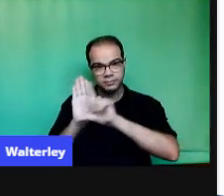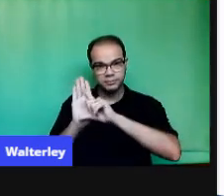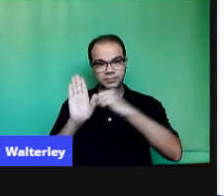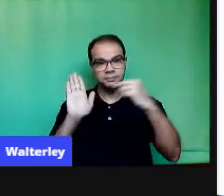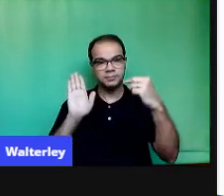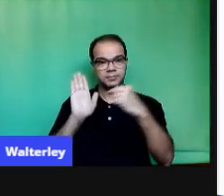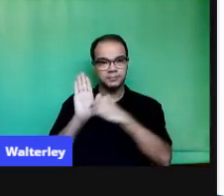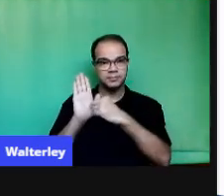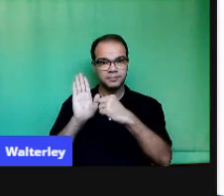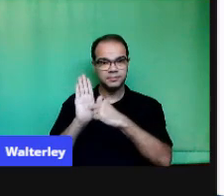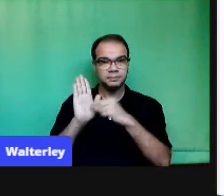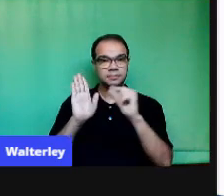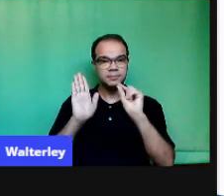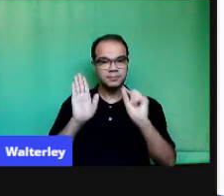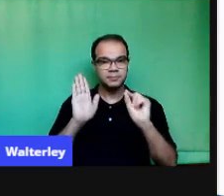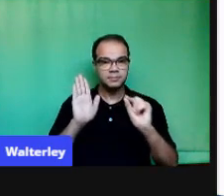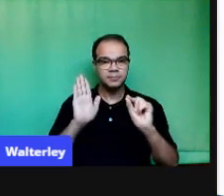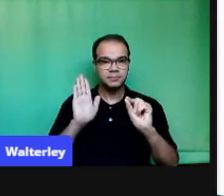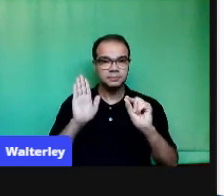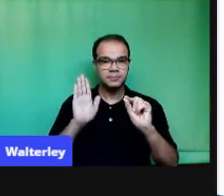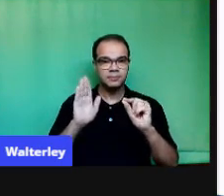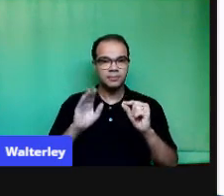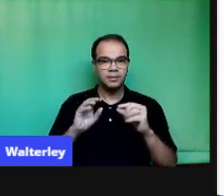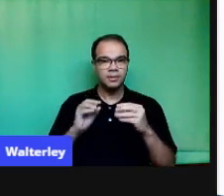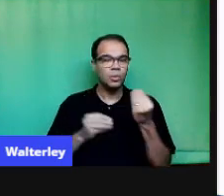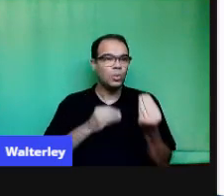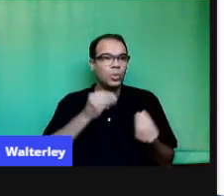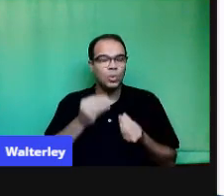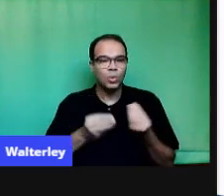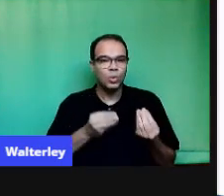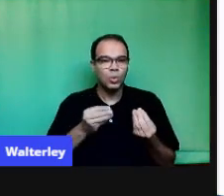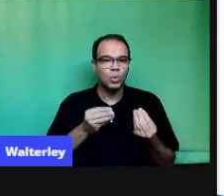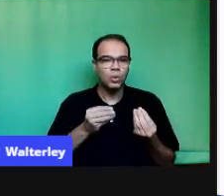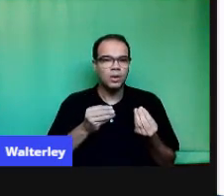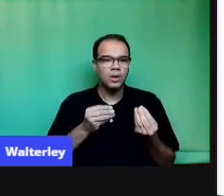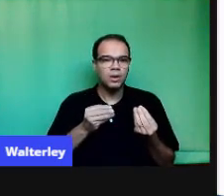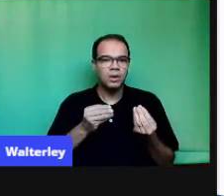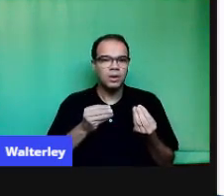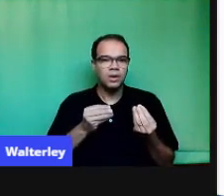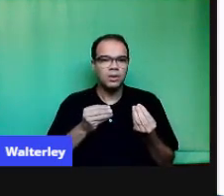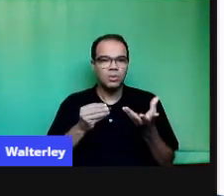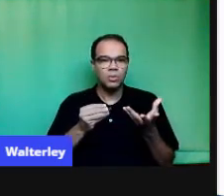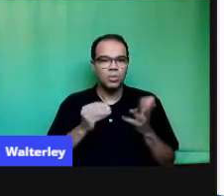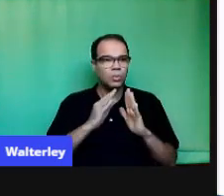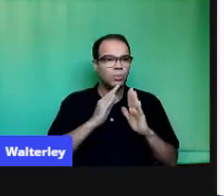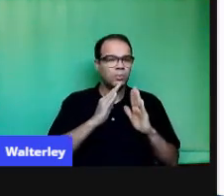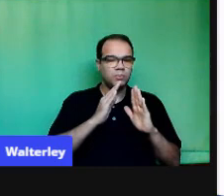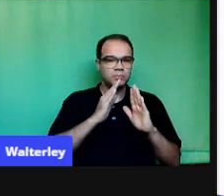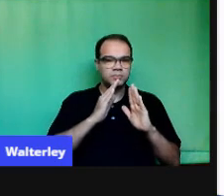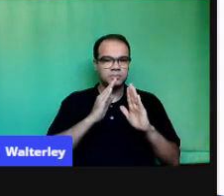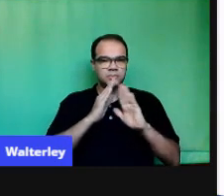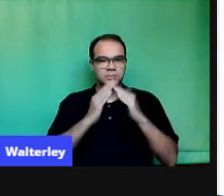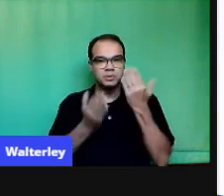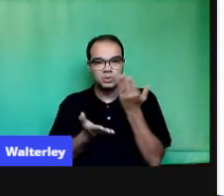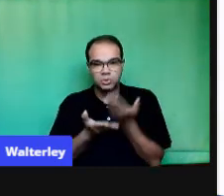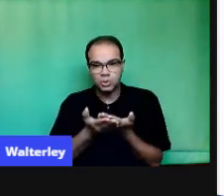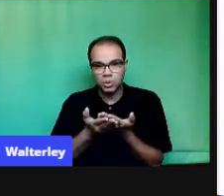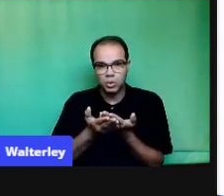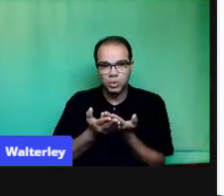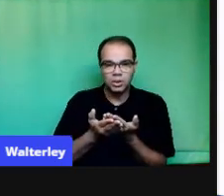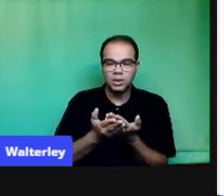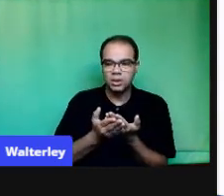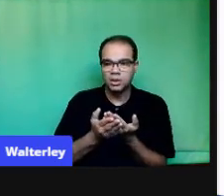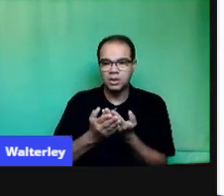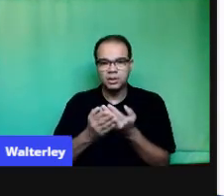assunto dos animais de um ponto de vista menos asséptico, né, do ponto de vista da escola de dentro para fora, de fora para dentro, uma escola que conversa mais com a sociedade, já que é um